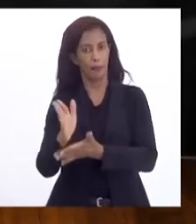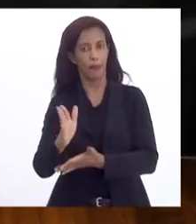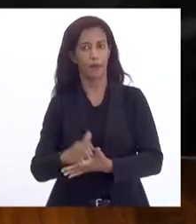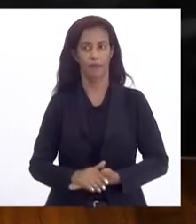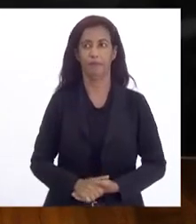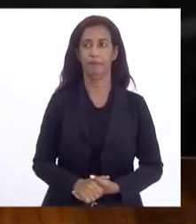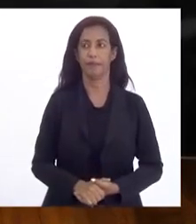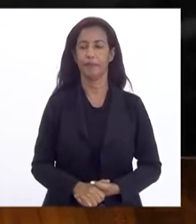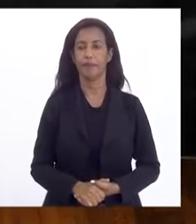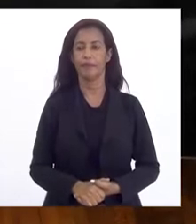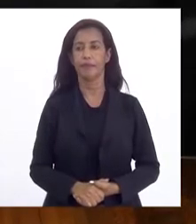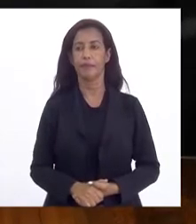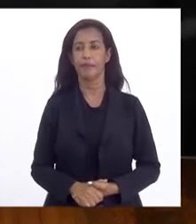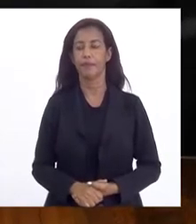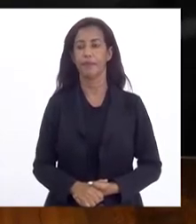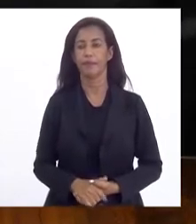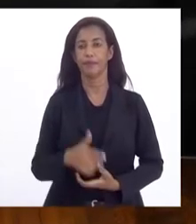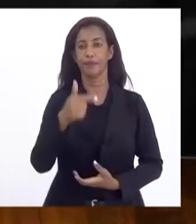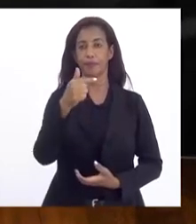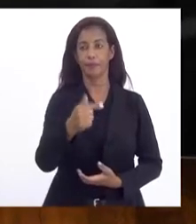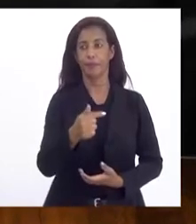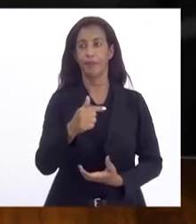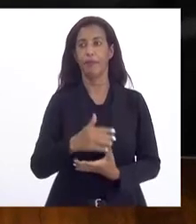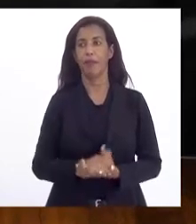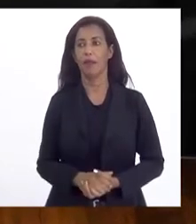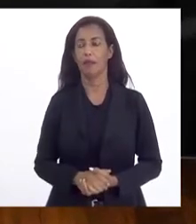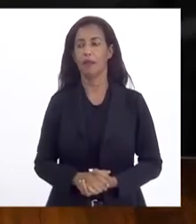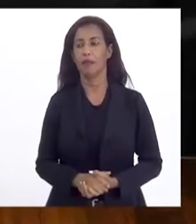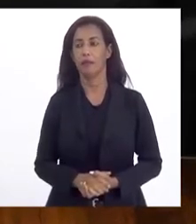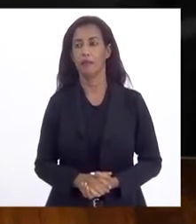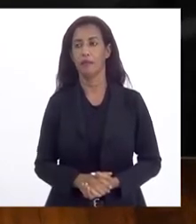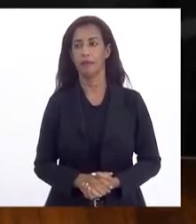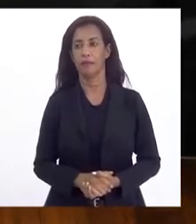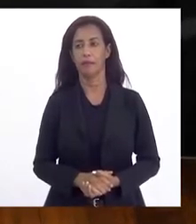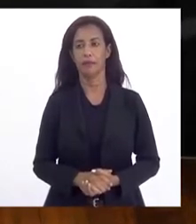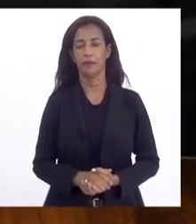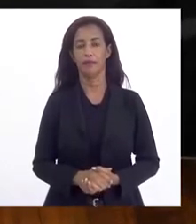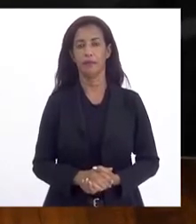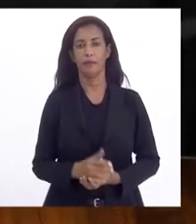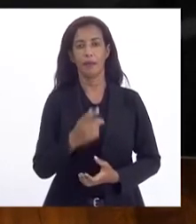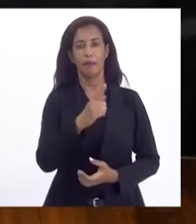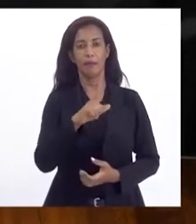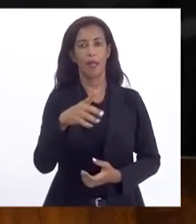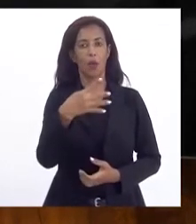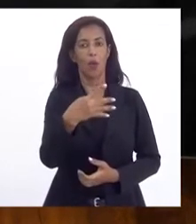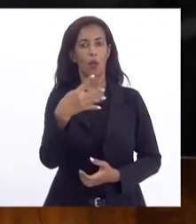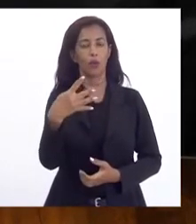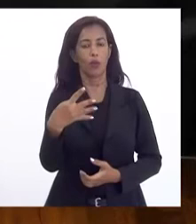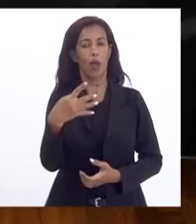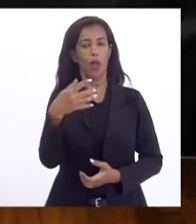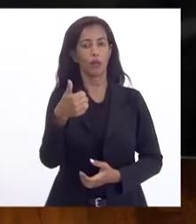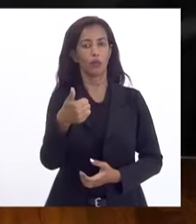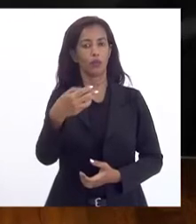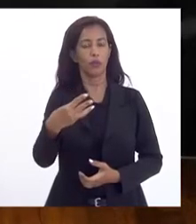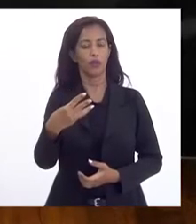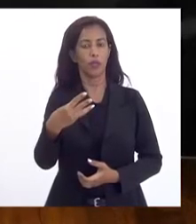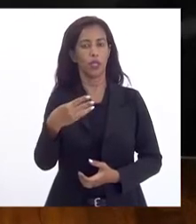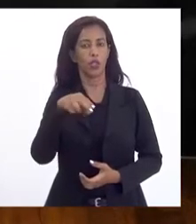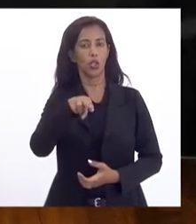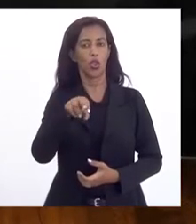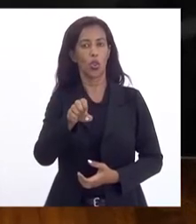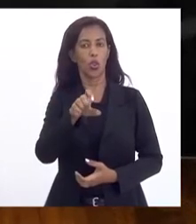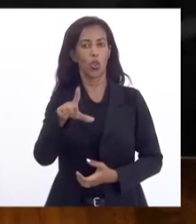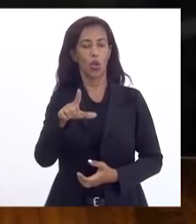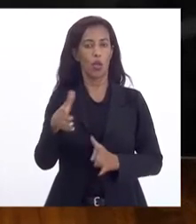aprovado. 7 da pauta. Projeto de lei 4413-2021, autoria do deputado Noel